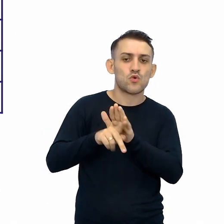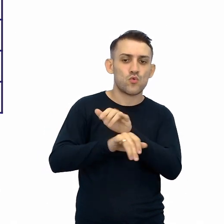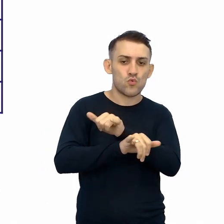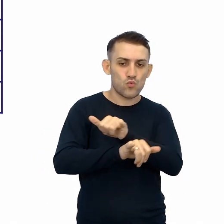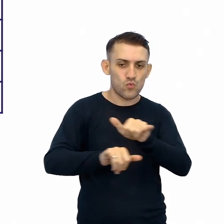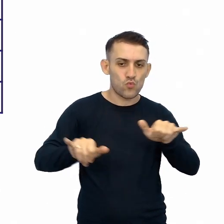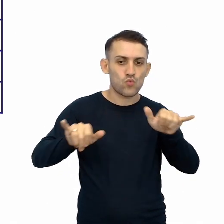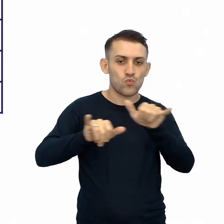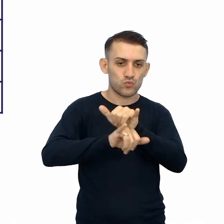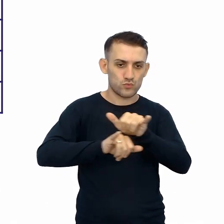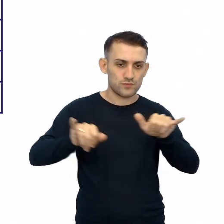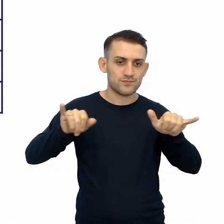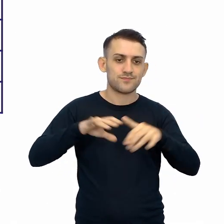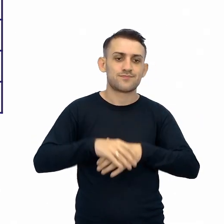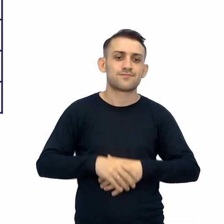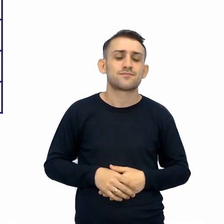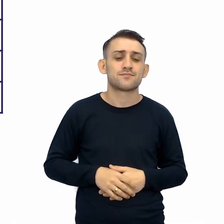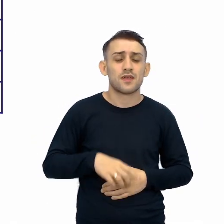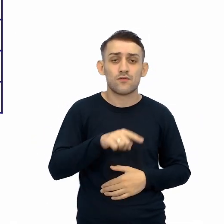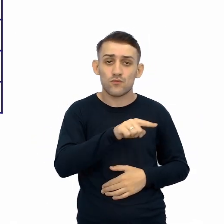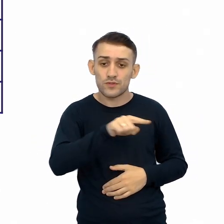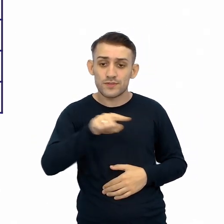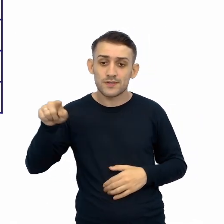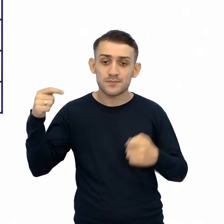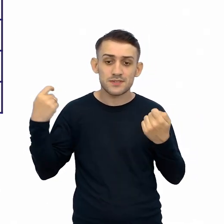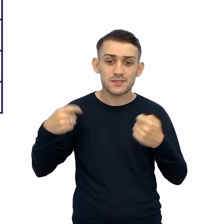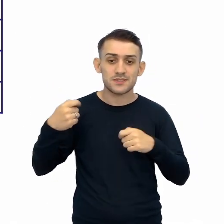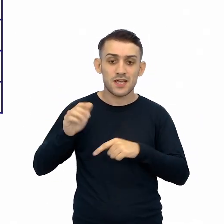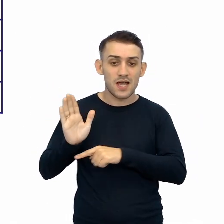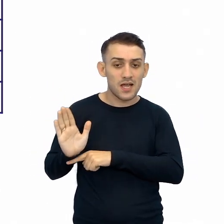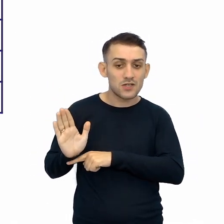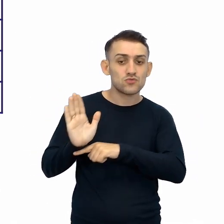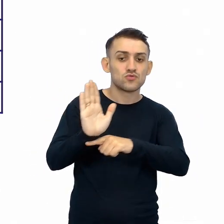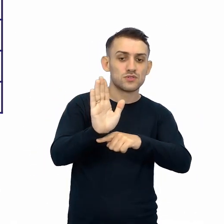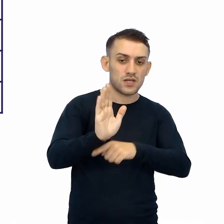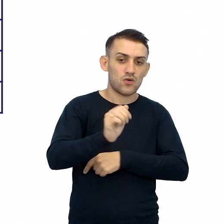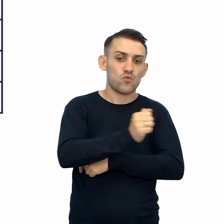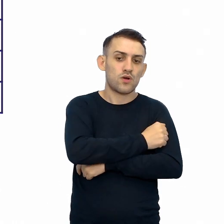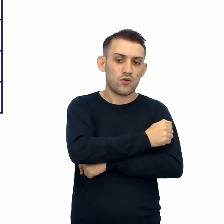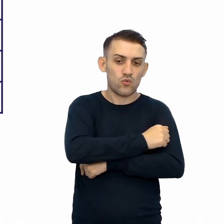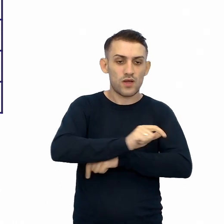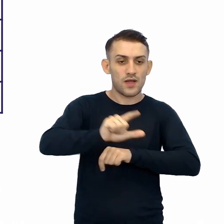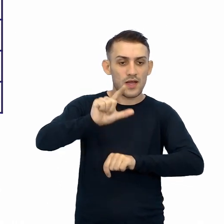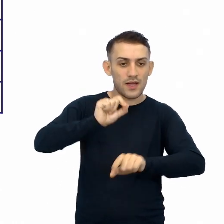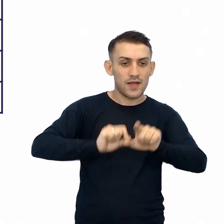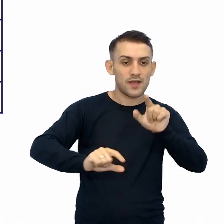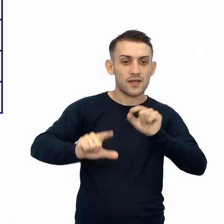notícia. Então, vocês devem ajudar os estudantes a selecionar